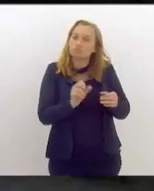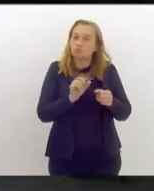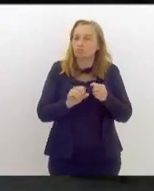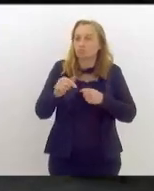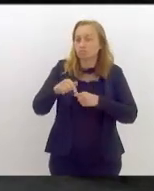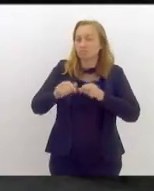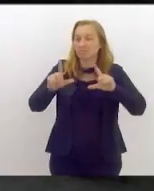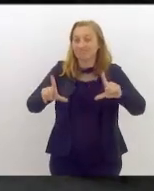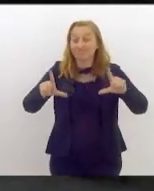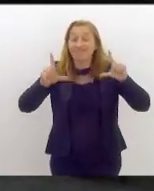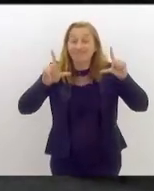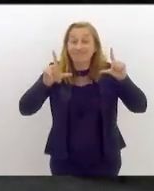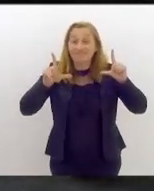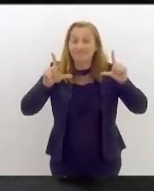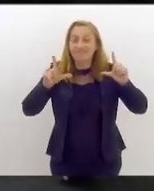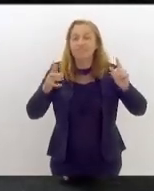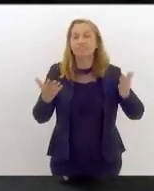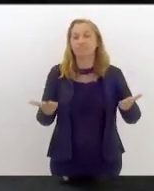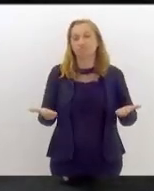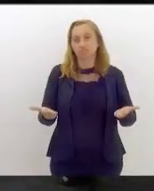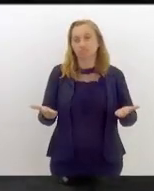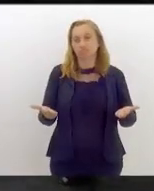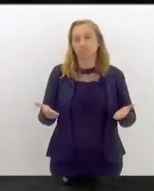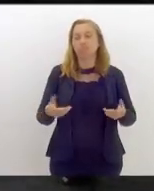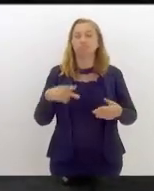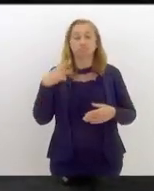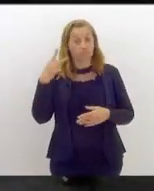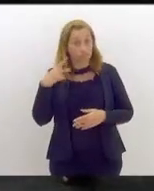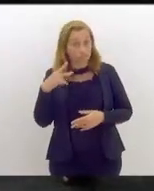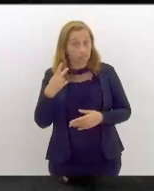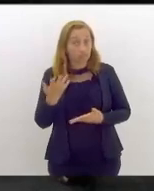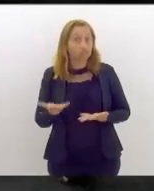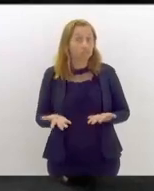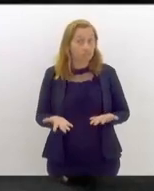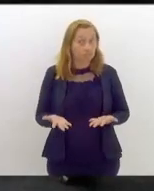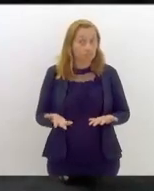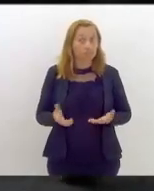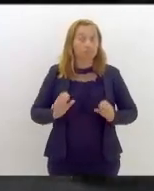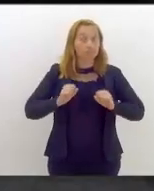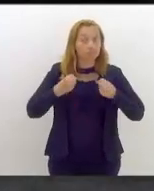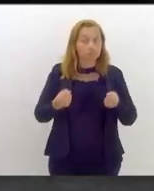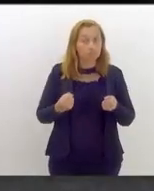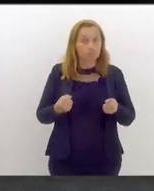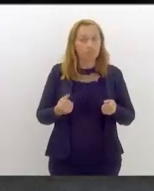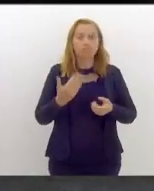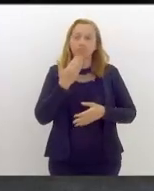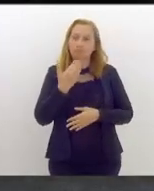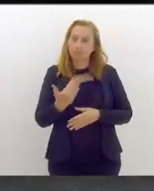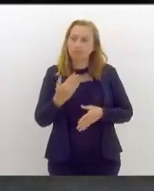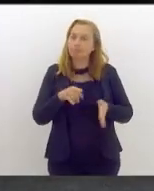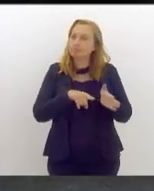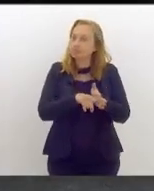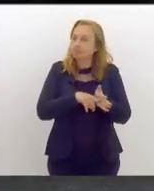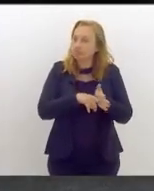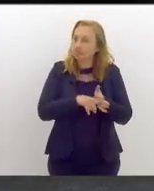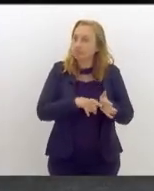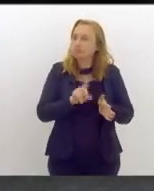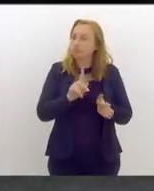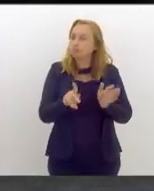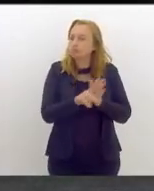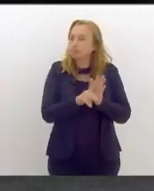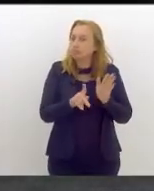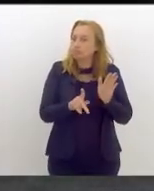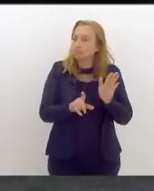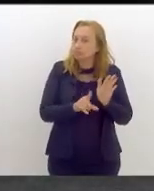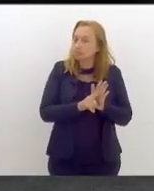não falante um palanque político assim que eu defendo Então vou pedir verificação no projeto